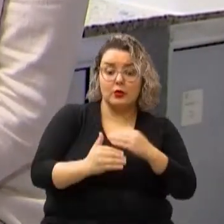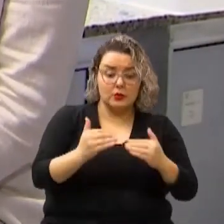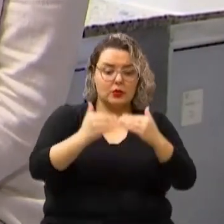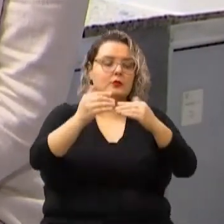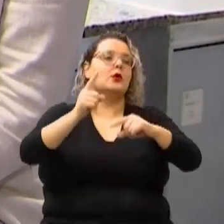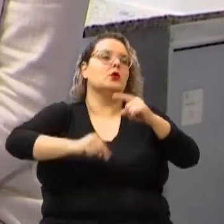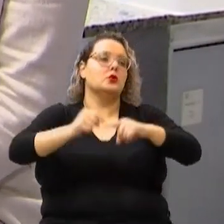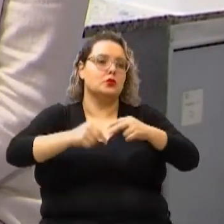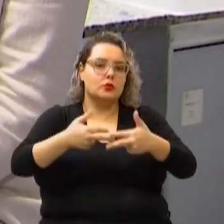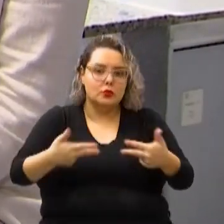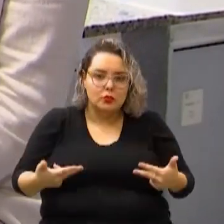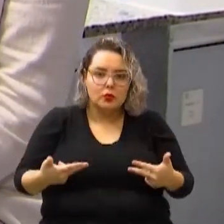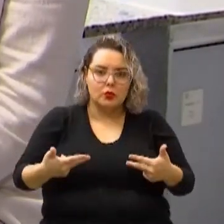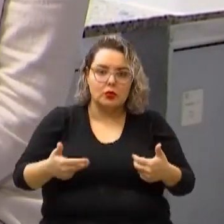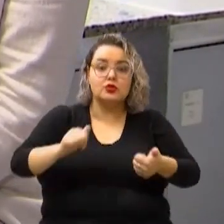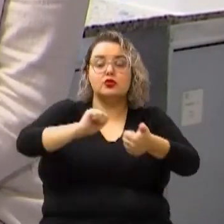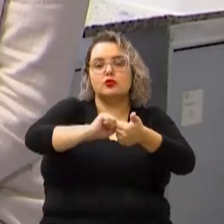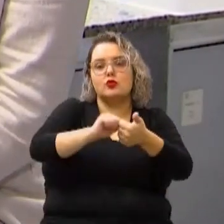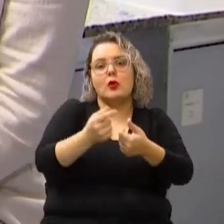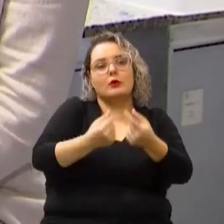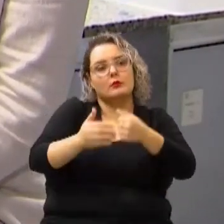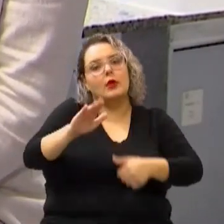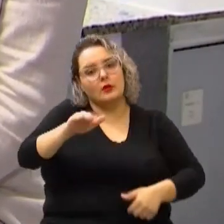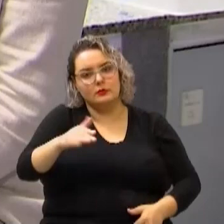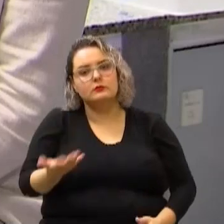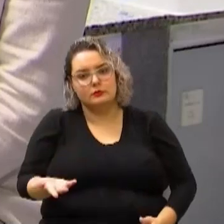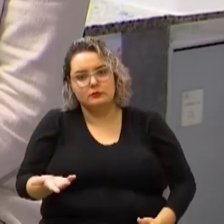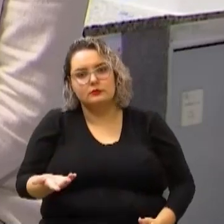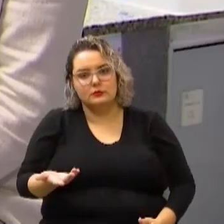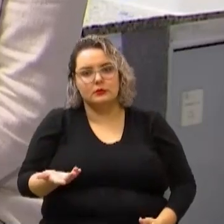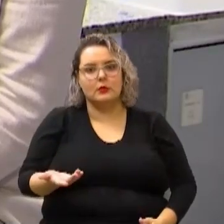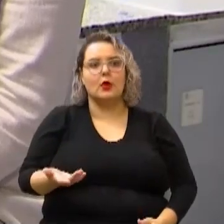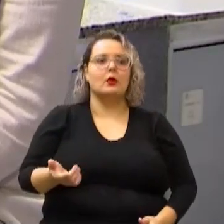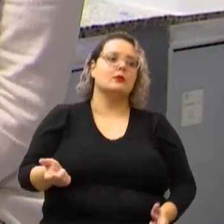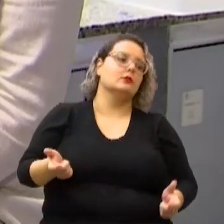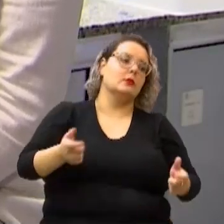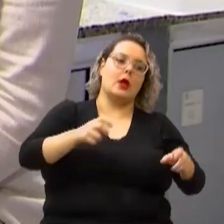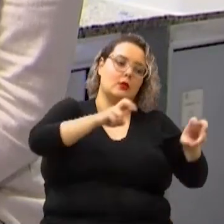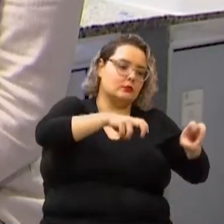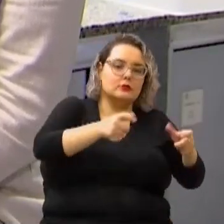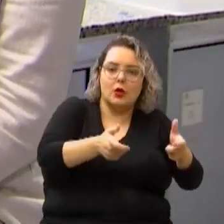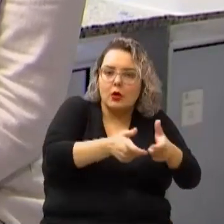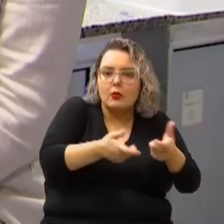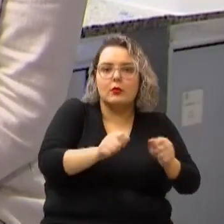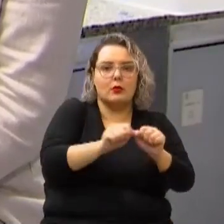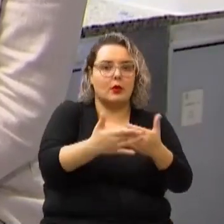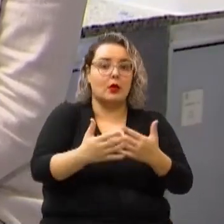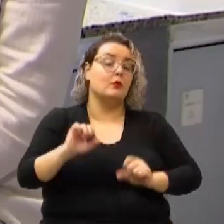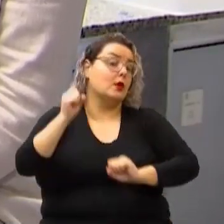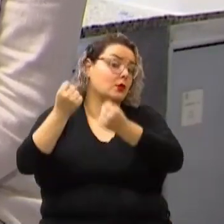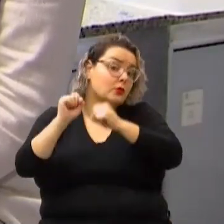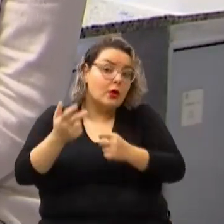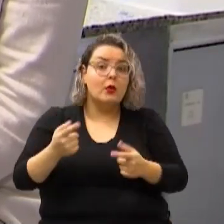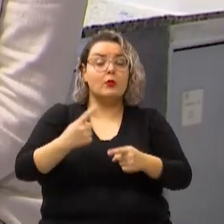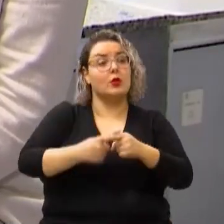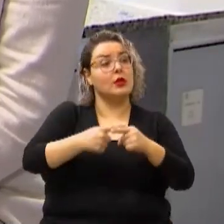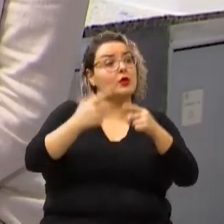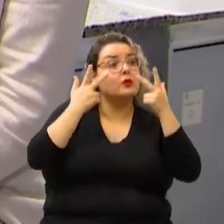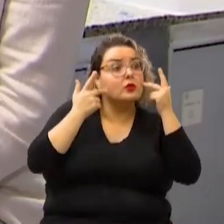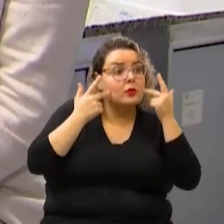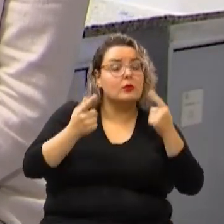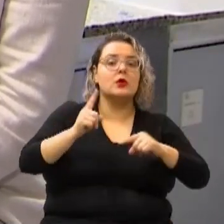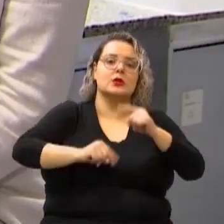buscado desenvolver esses equipamentos de custo acessível a um pequeno produtor, a uma indústria,